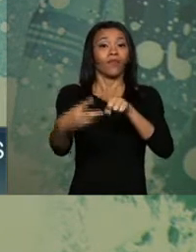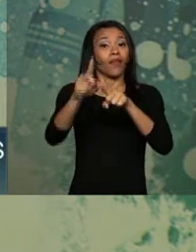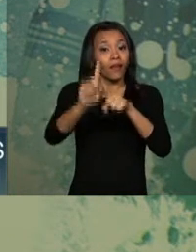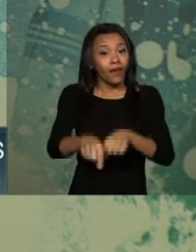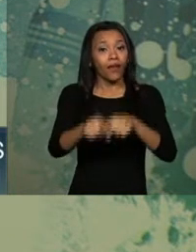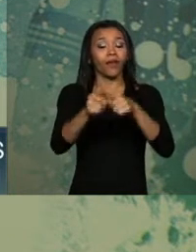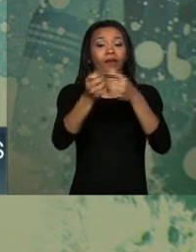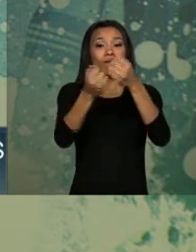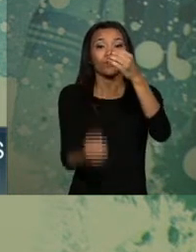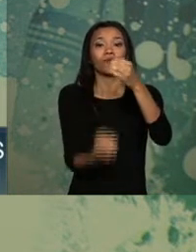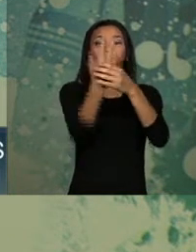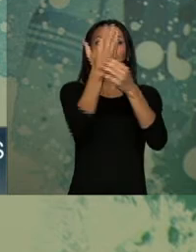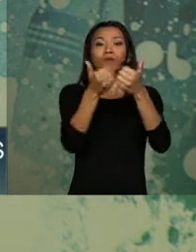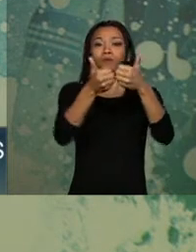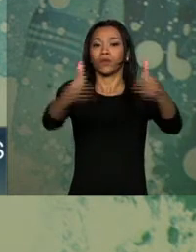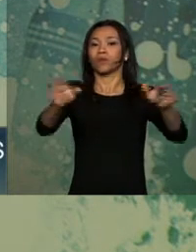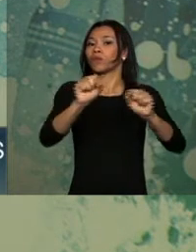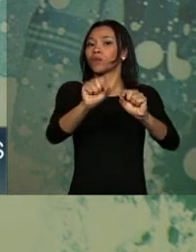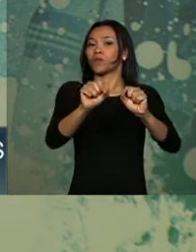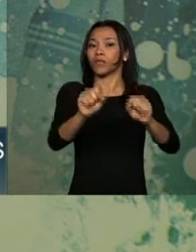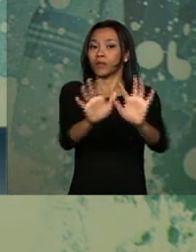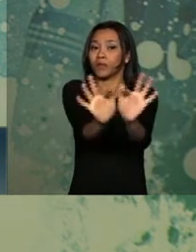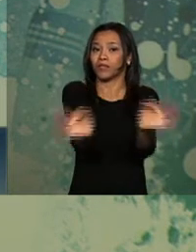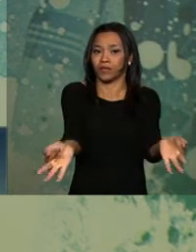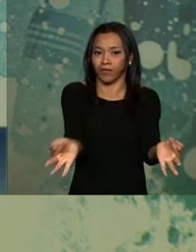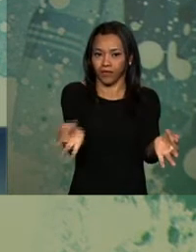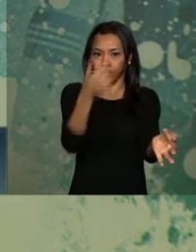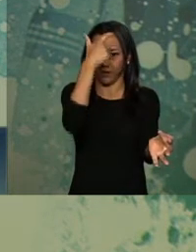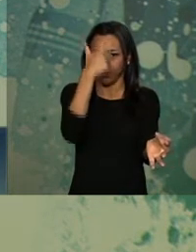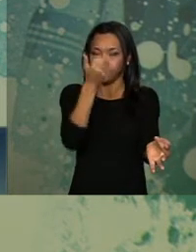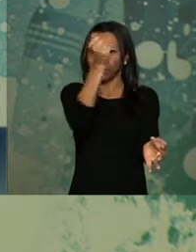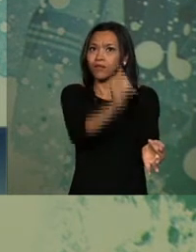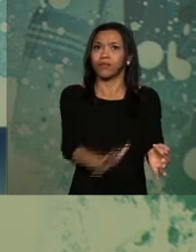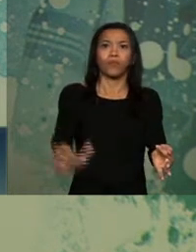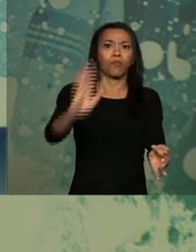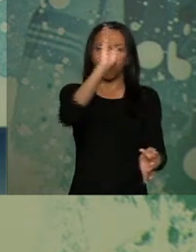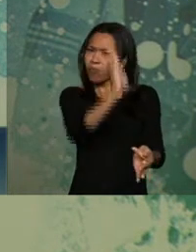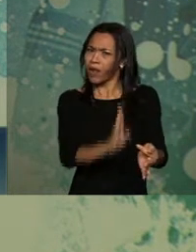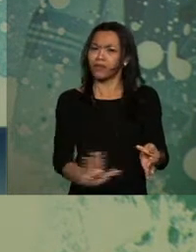Simples Nacional. E a criação do Simples Nacional